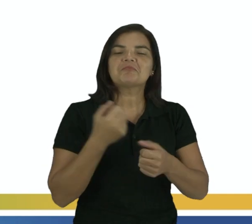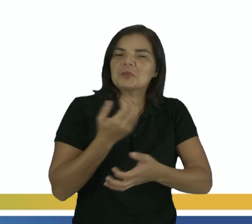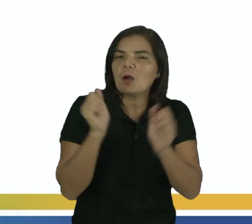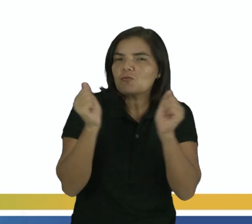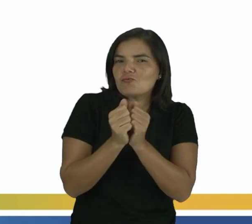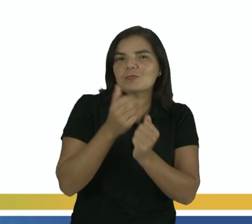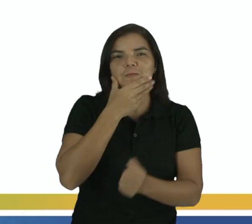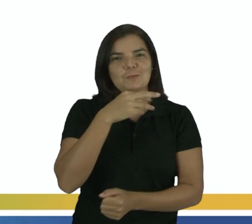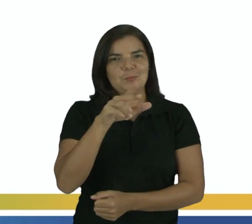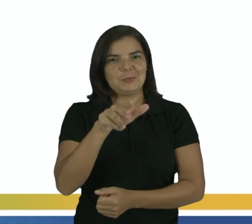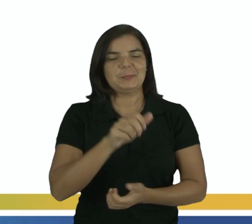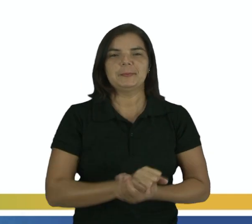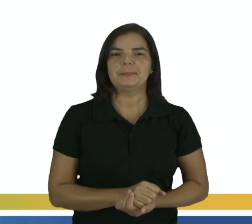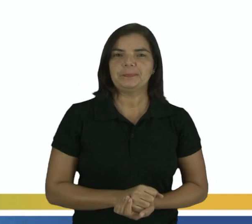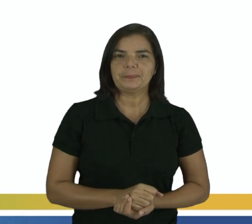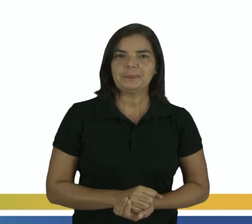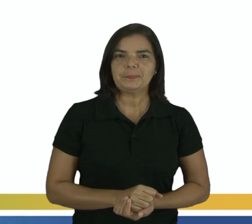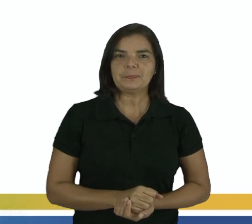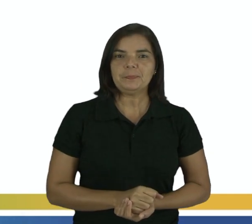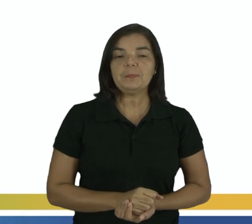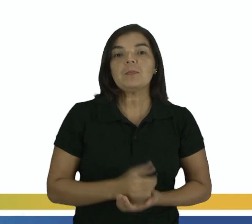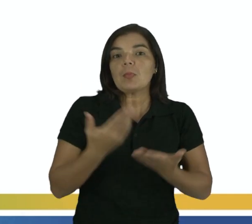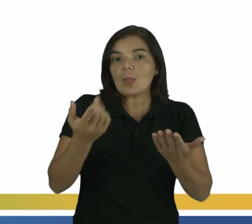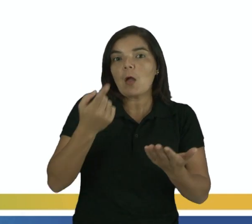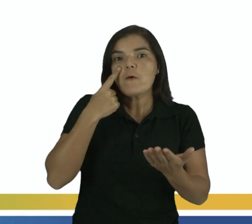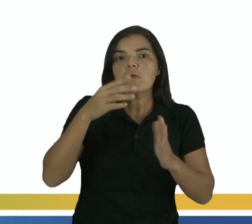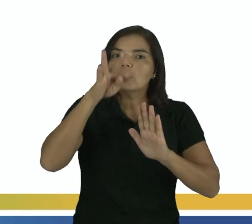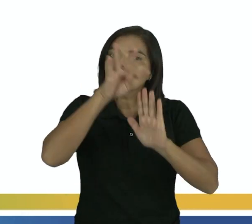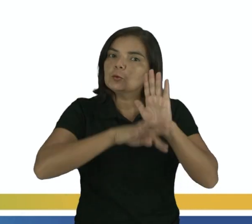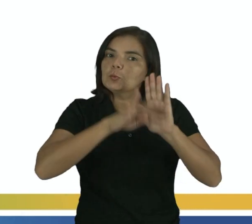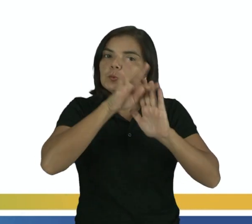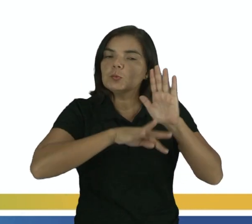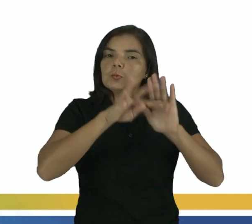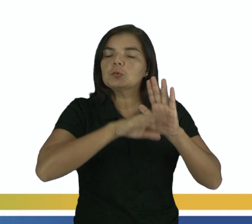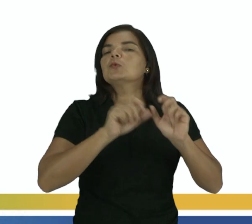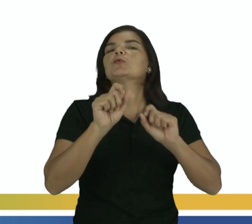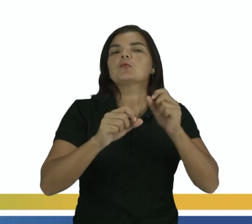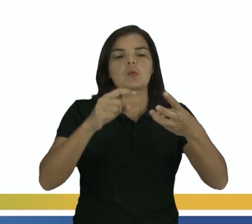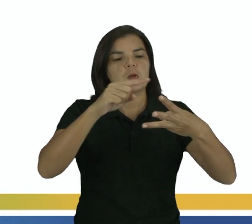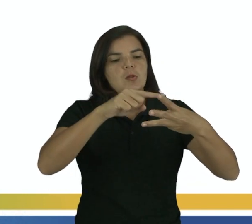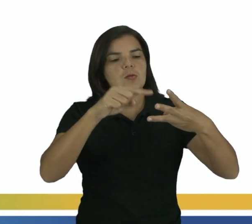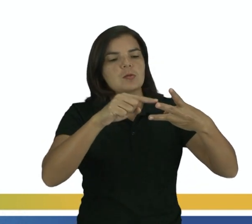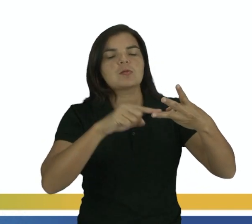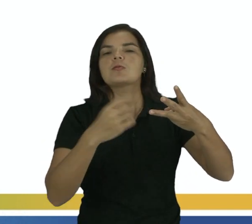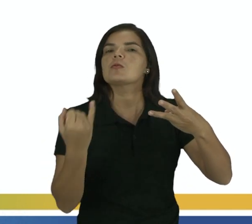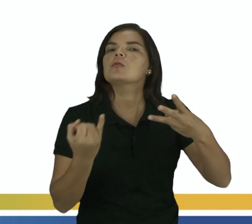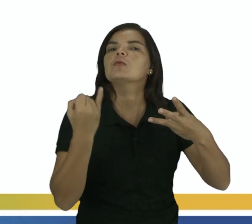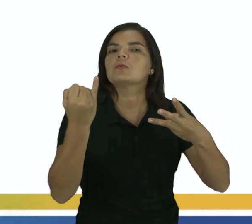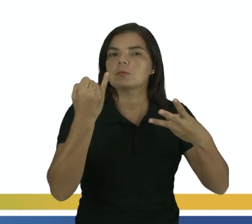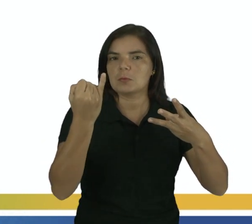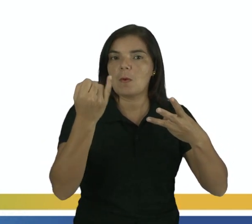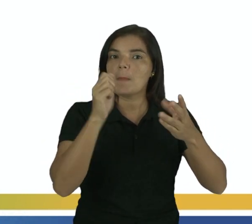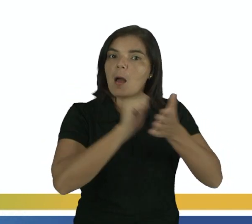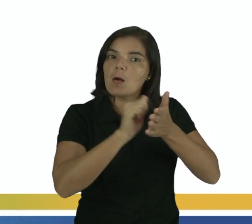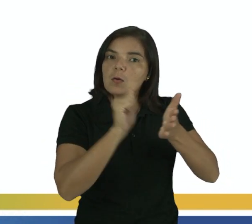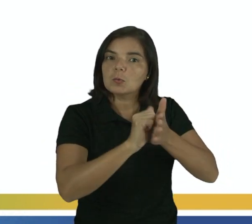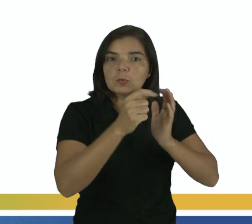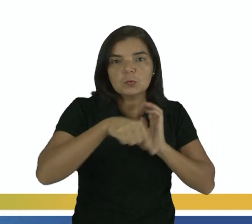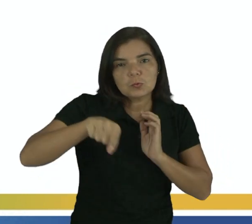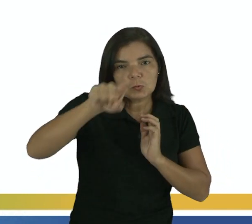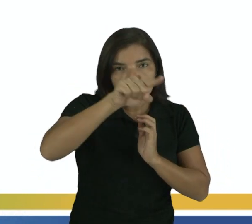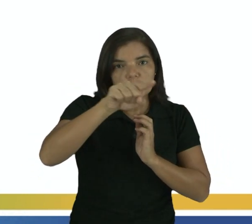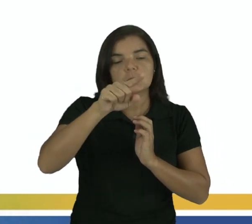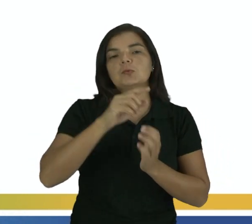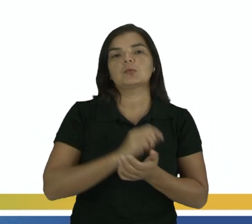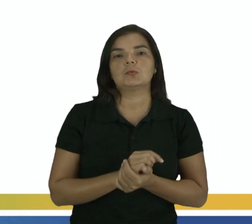ele. Nós vamos procurar nesse texto, nesse relato pessoal, 3 elementos importantes para a construção de vocês quando vocês